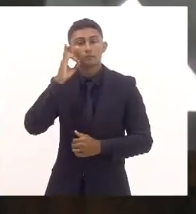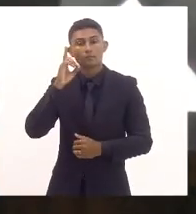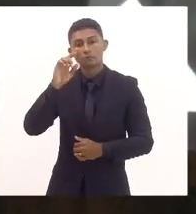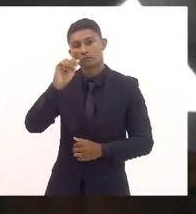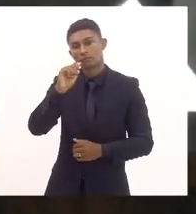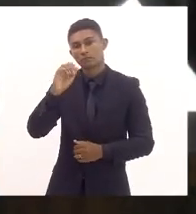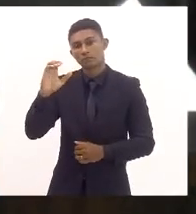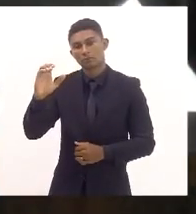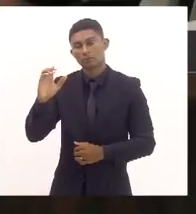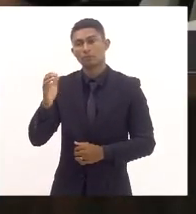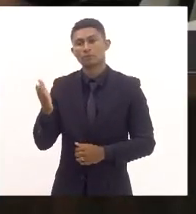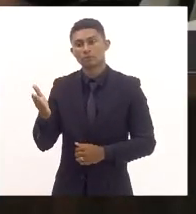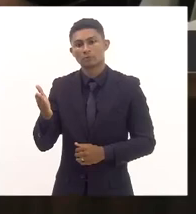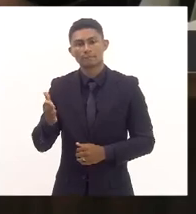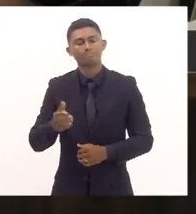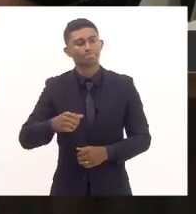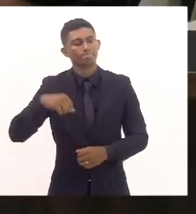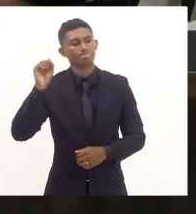Ceciliano